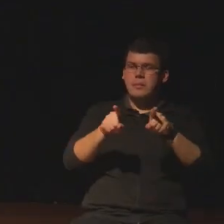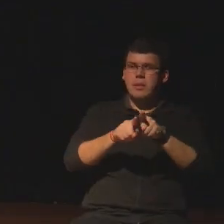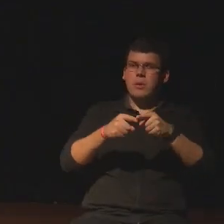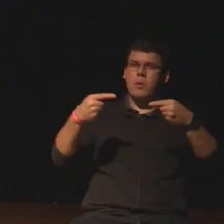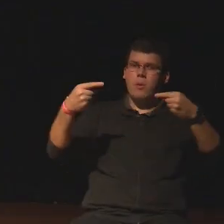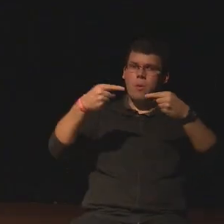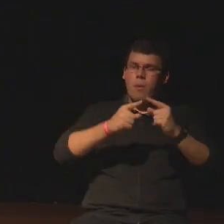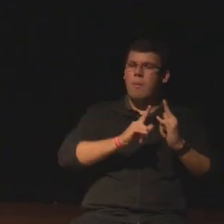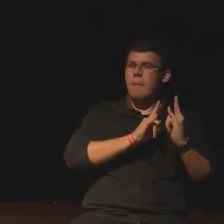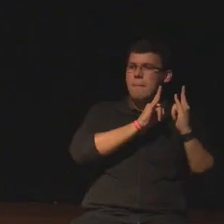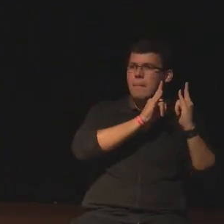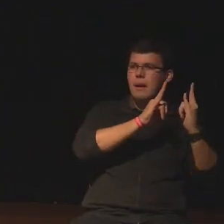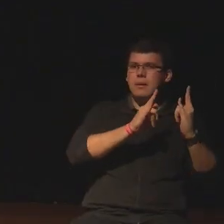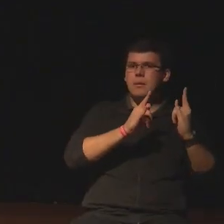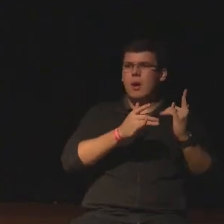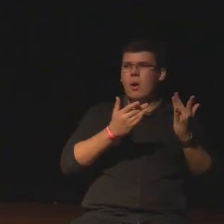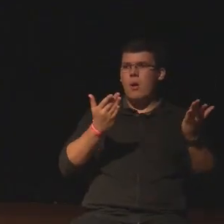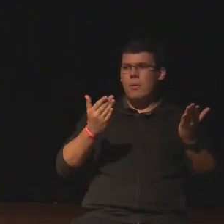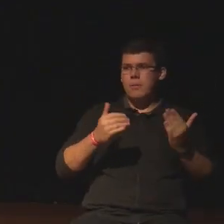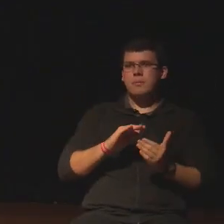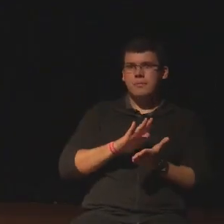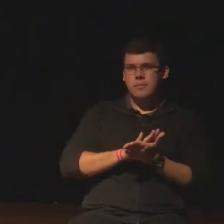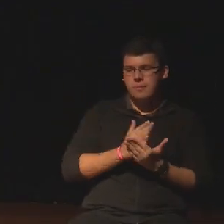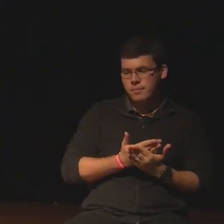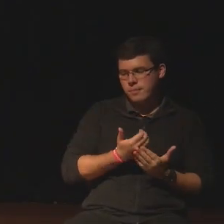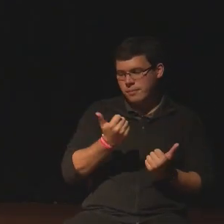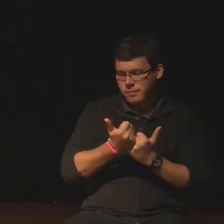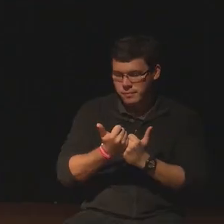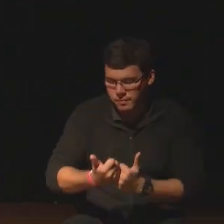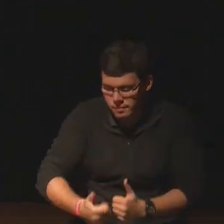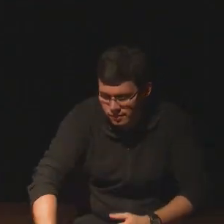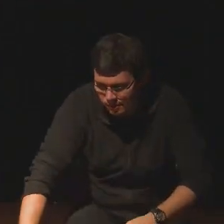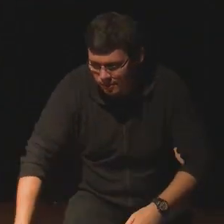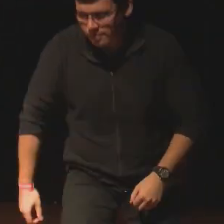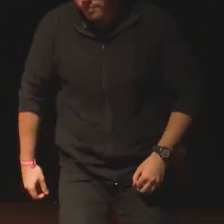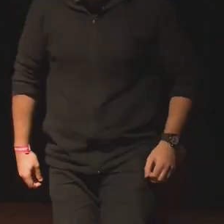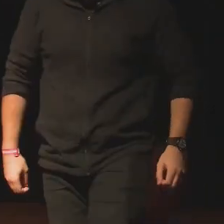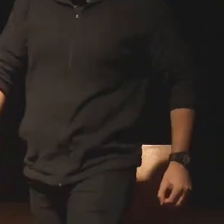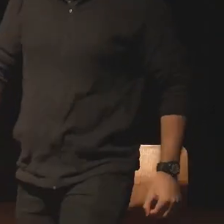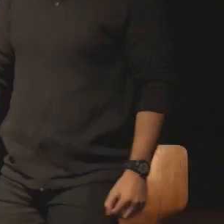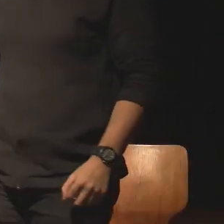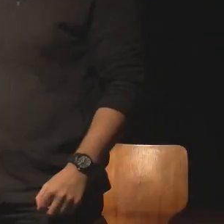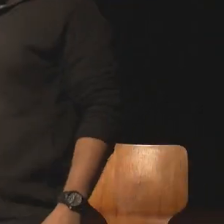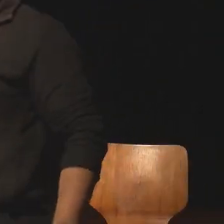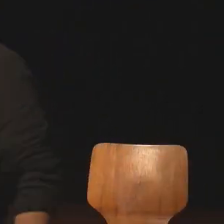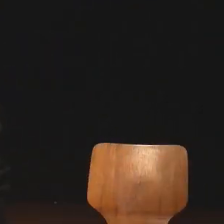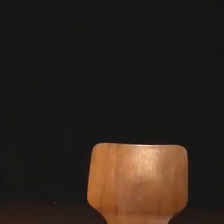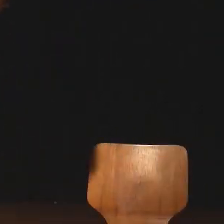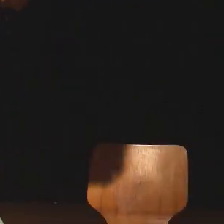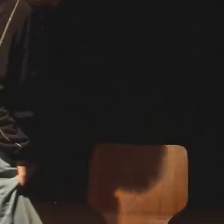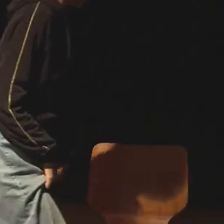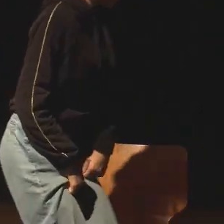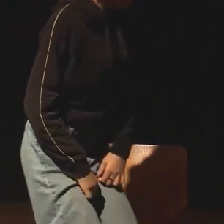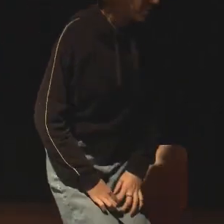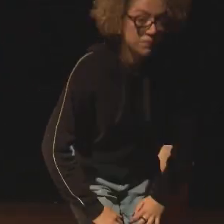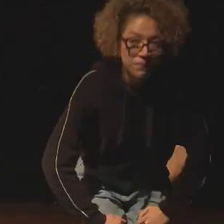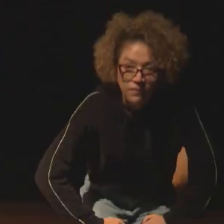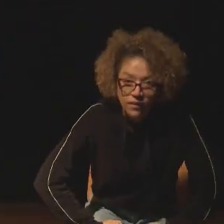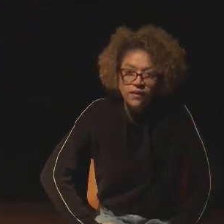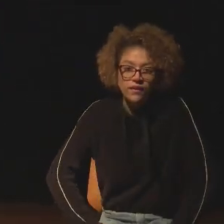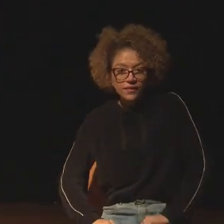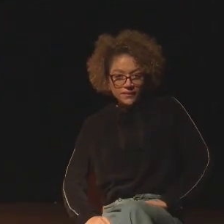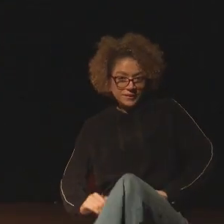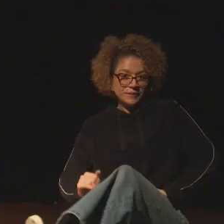A calçada hoje é ruim. Se a gente desce essa ruazinha, ela está esburacada por falta de manutenção do museu.